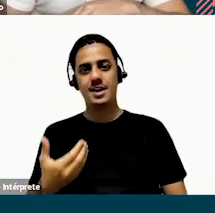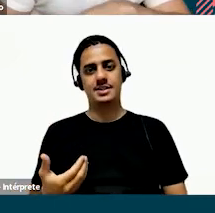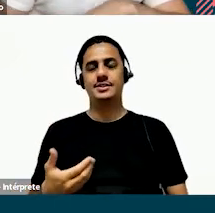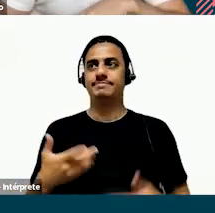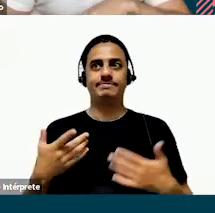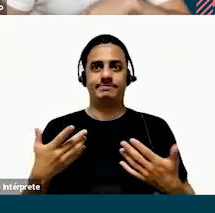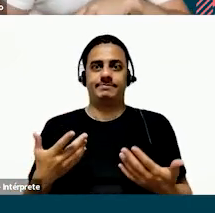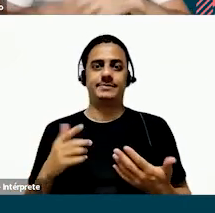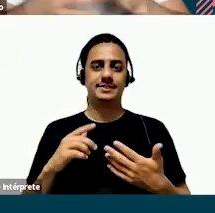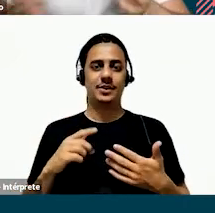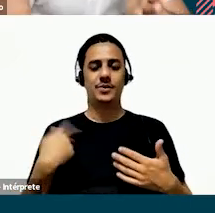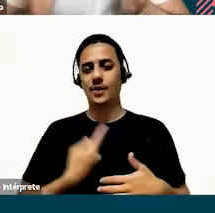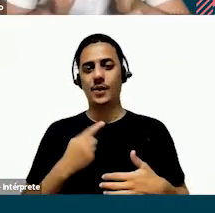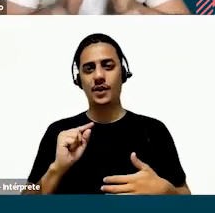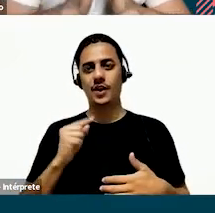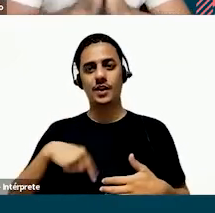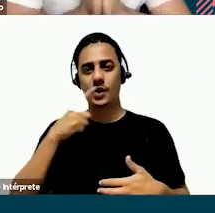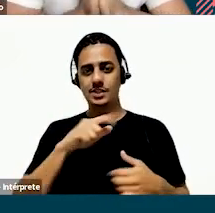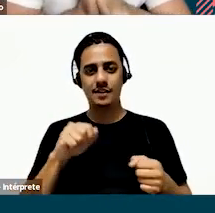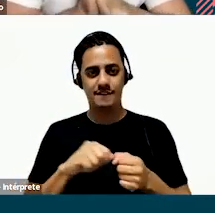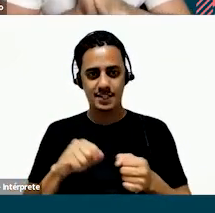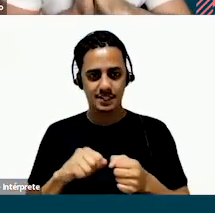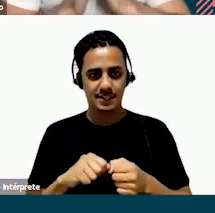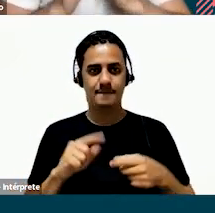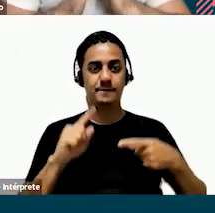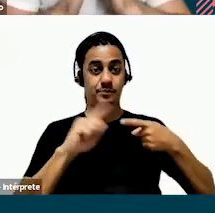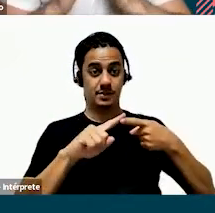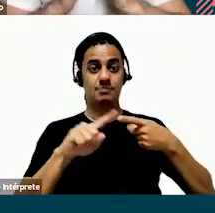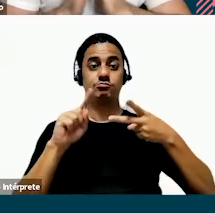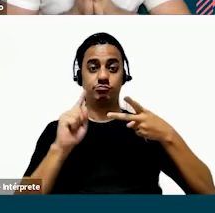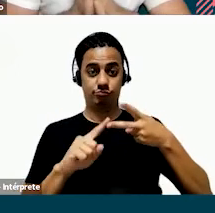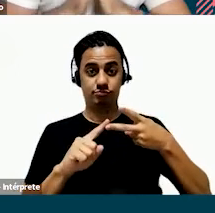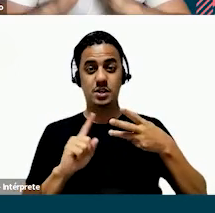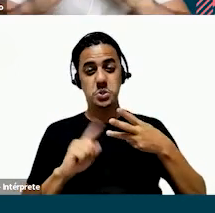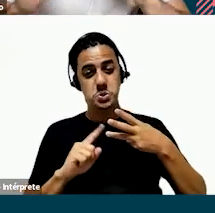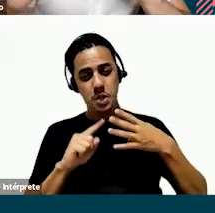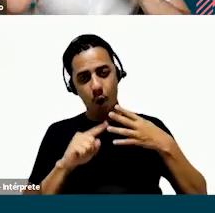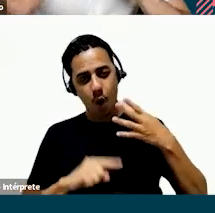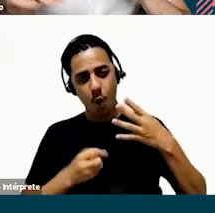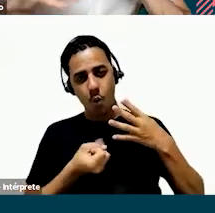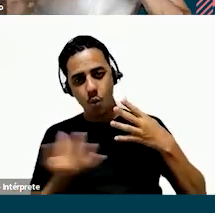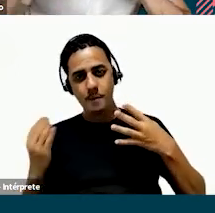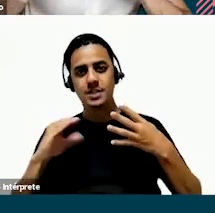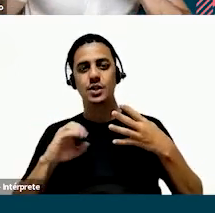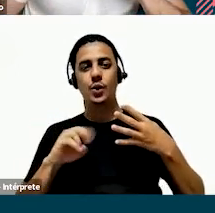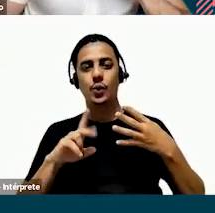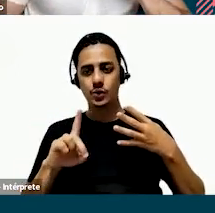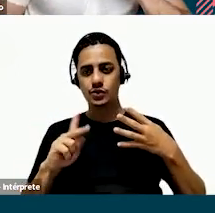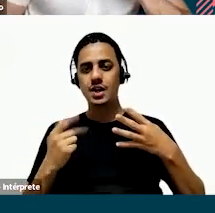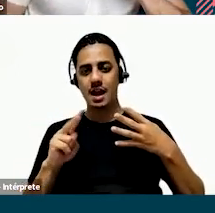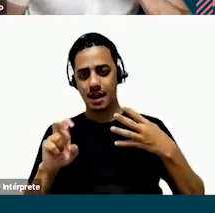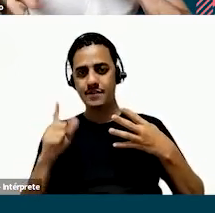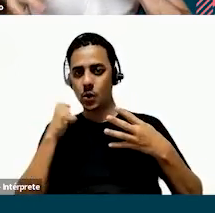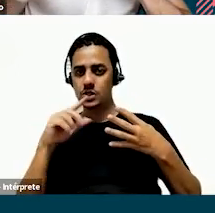iOS. E, por fim, foi o que deu mesmo. A gente conseguiu fazer o must-have. Algumas coisas do could-have entrou